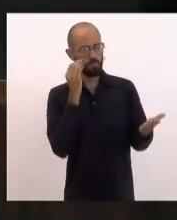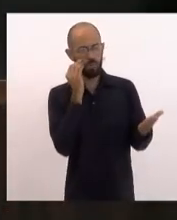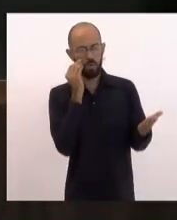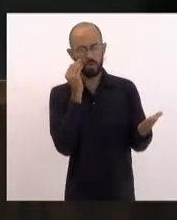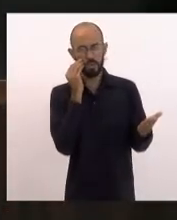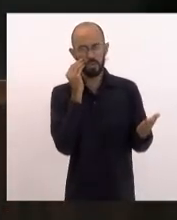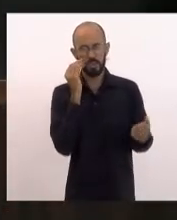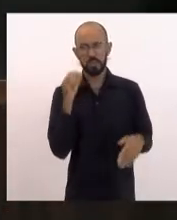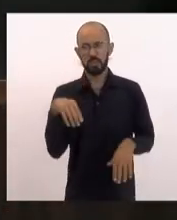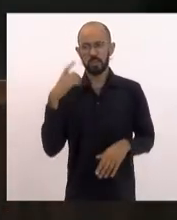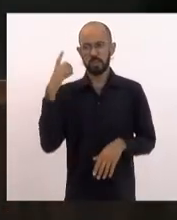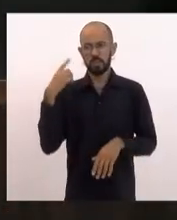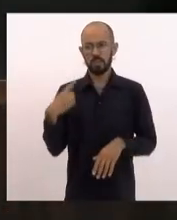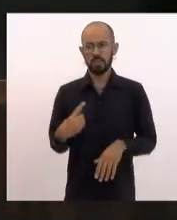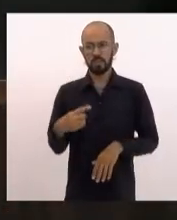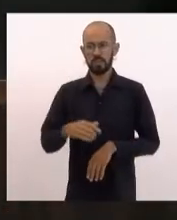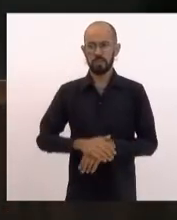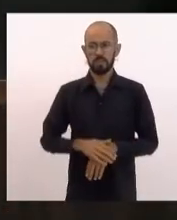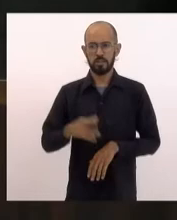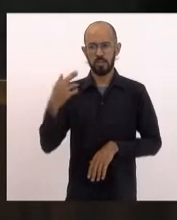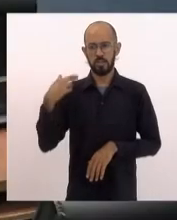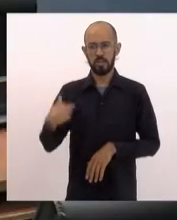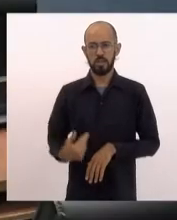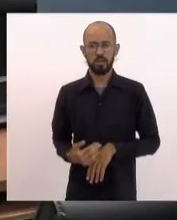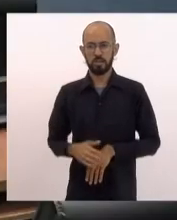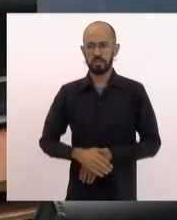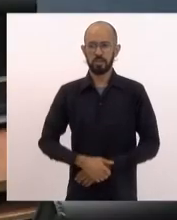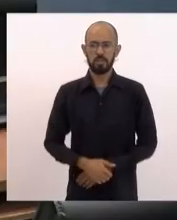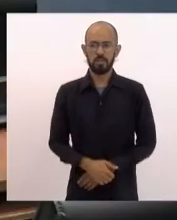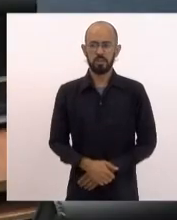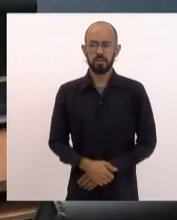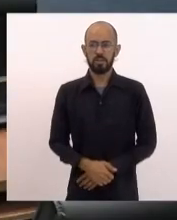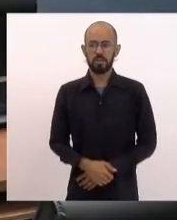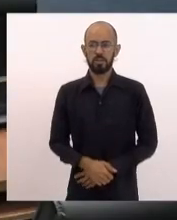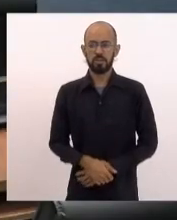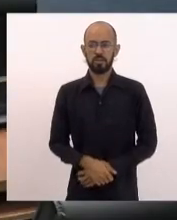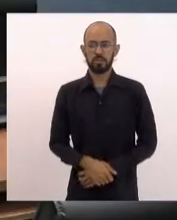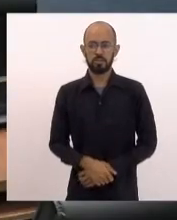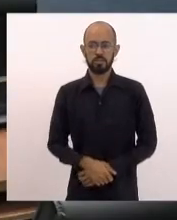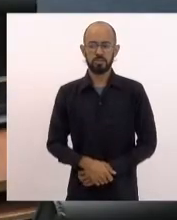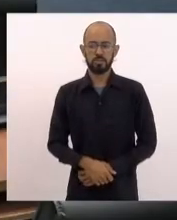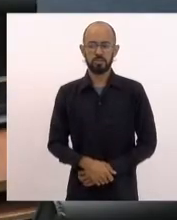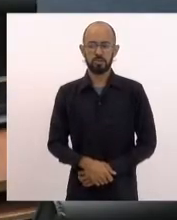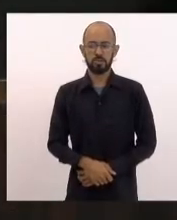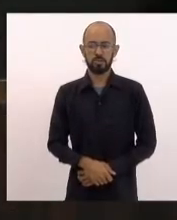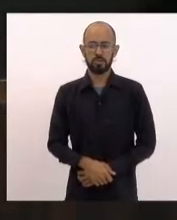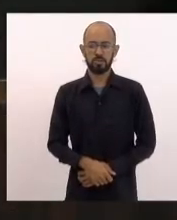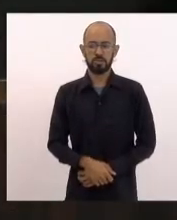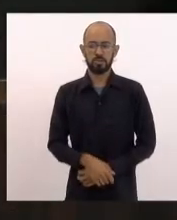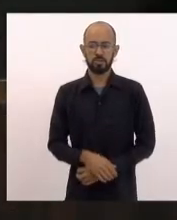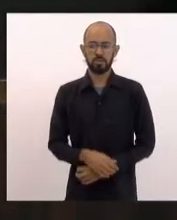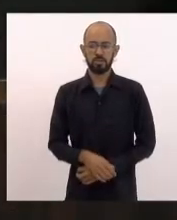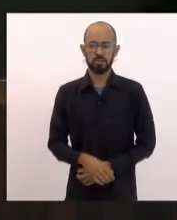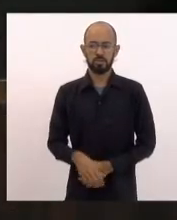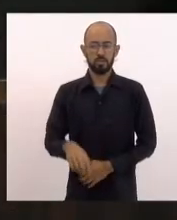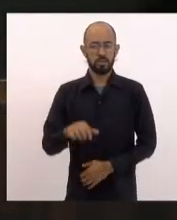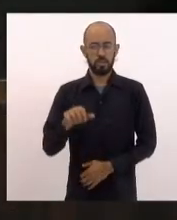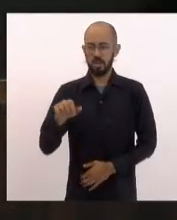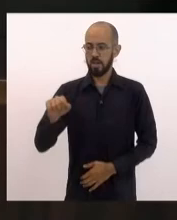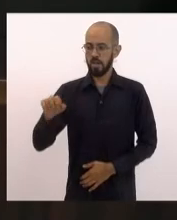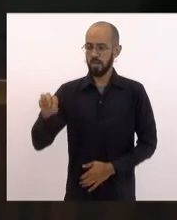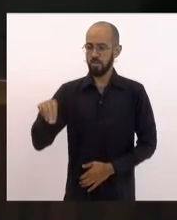Dani. Renata Souza. Rodrigo Amorim, presidente. Então temos Renata Mônica, Souza. Dani e Amorim. Renata Souza. Ok.